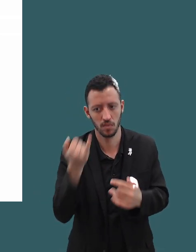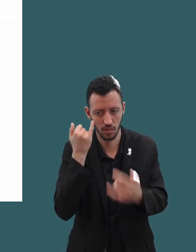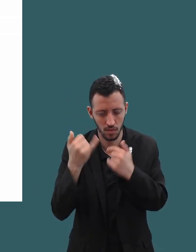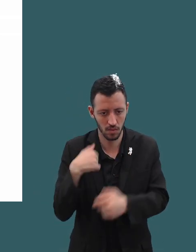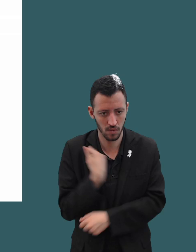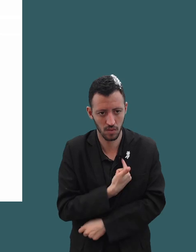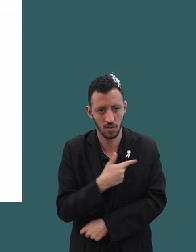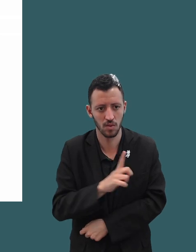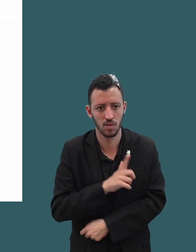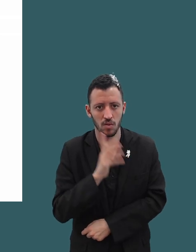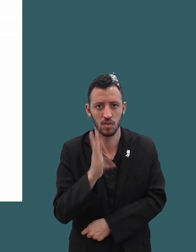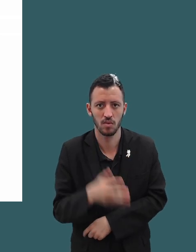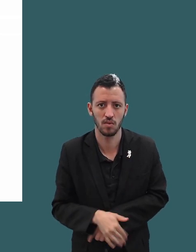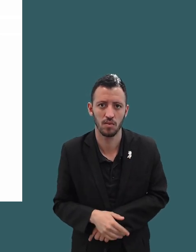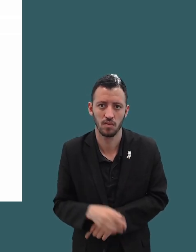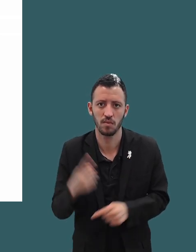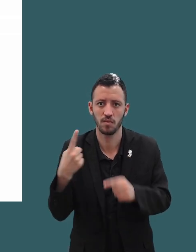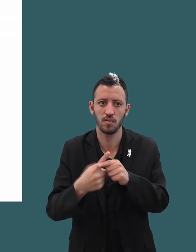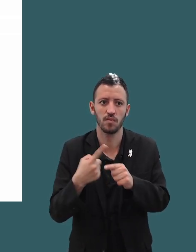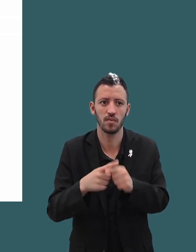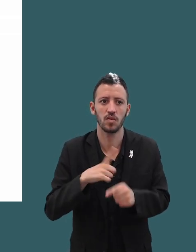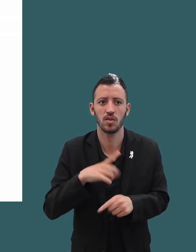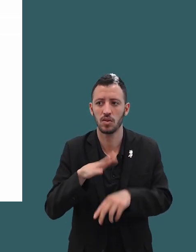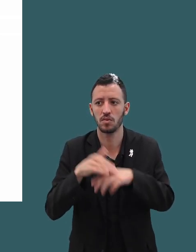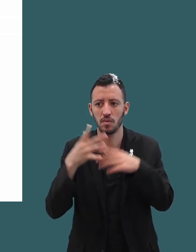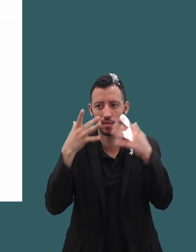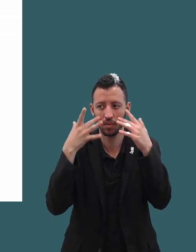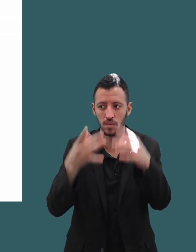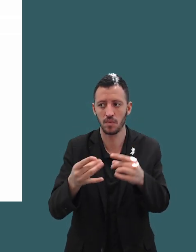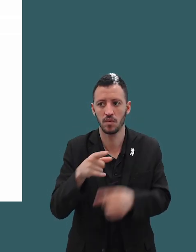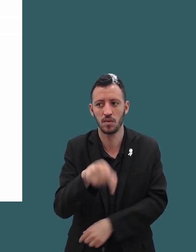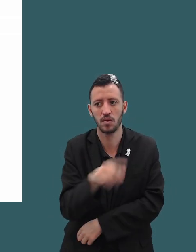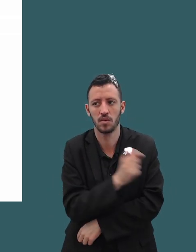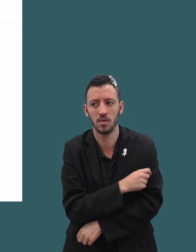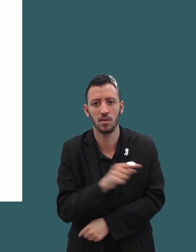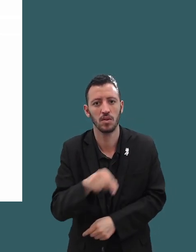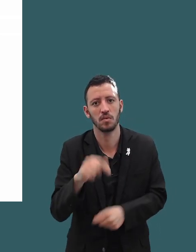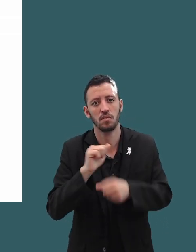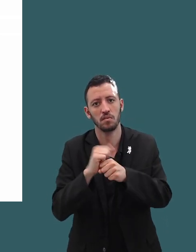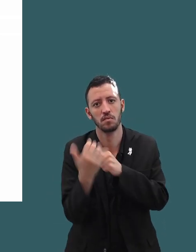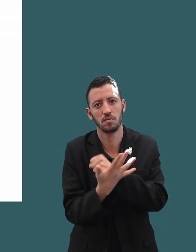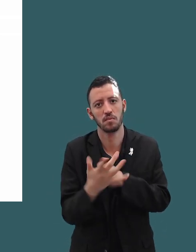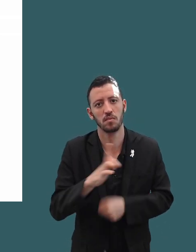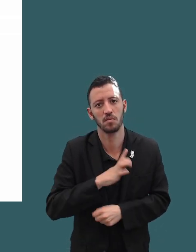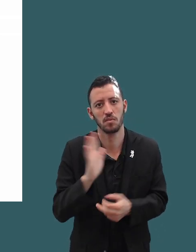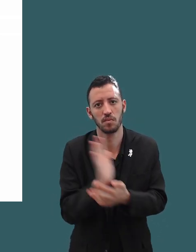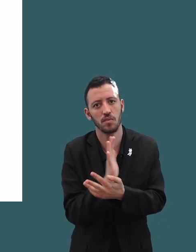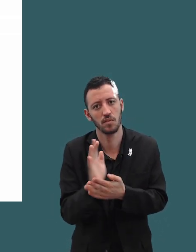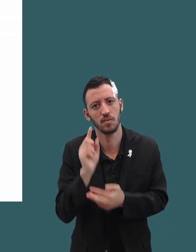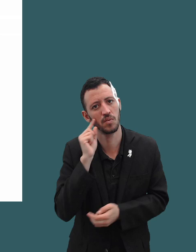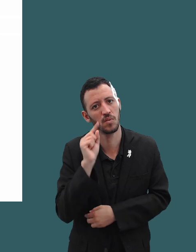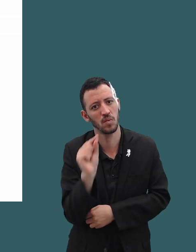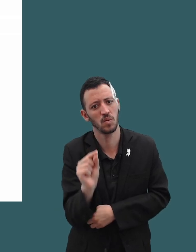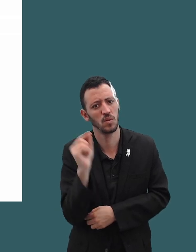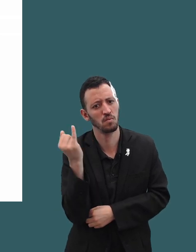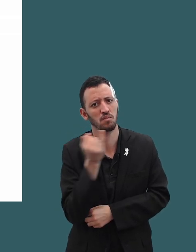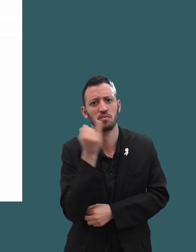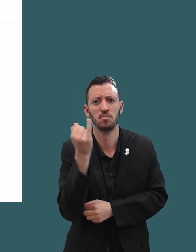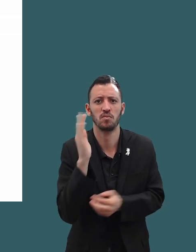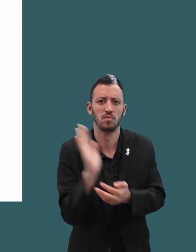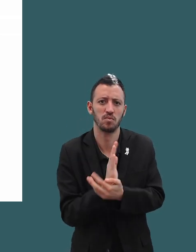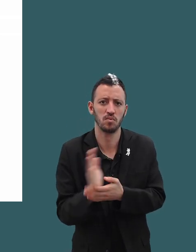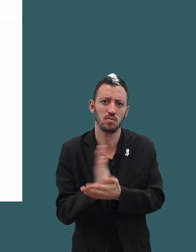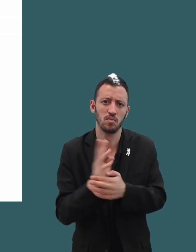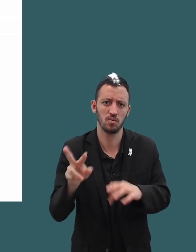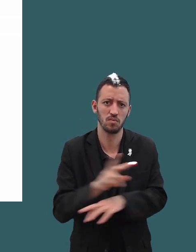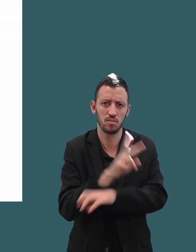vacinas. Por que eu chamo atenção para a questão das vacinas? Porque eu acho que na pandemia a gente teve um ponto fundamental